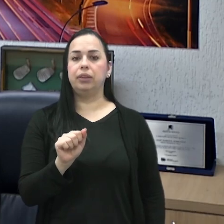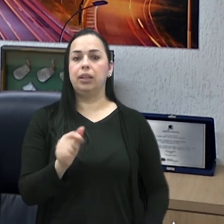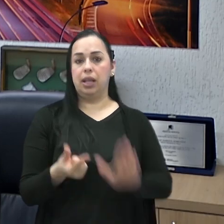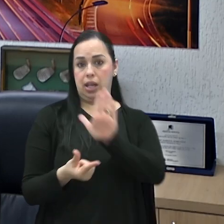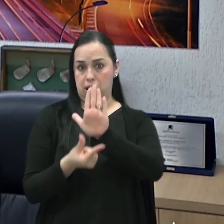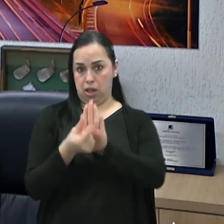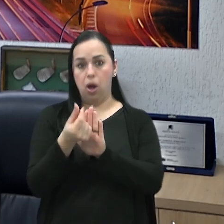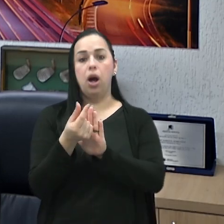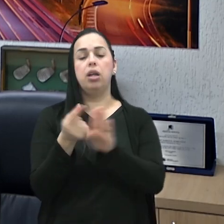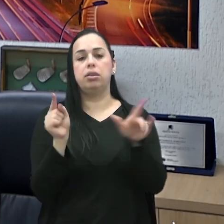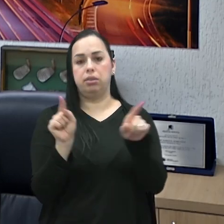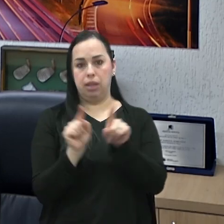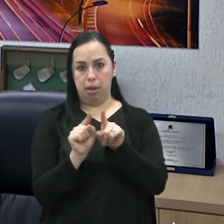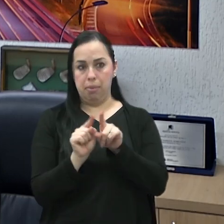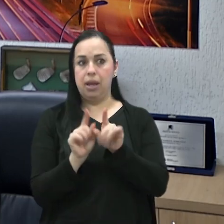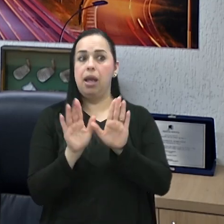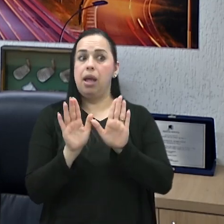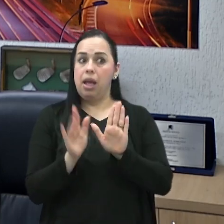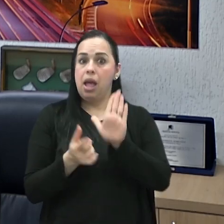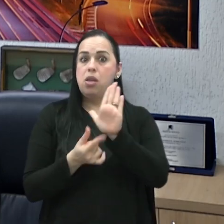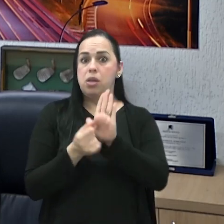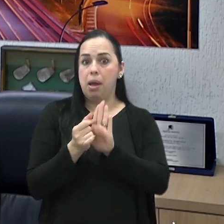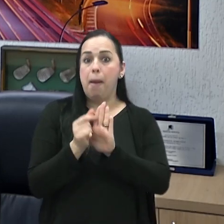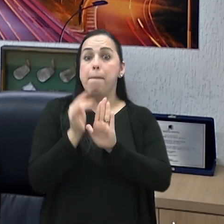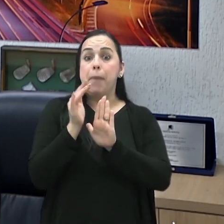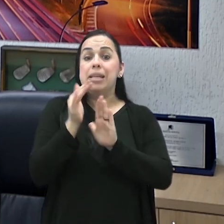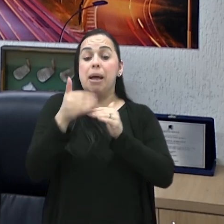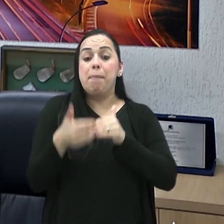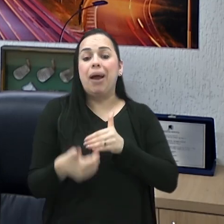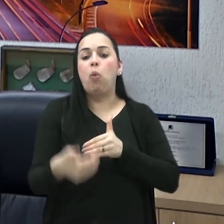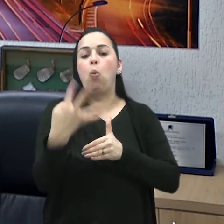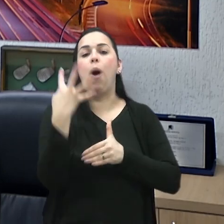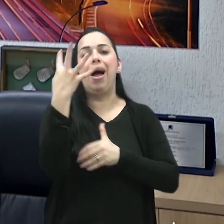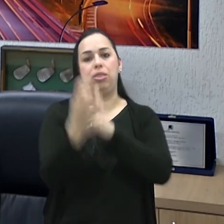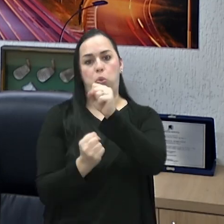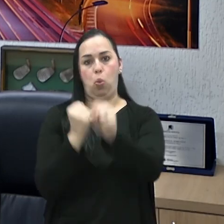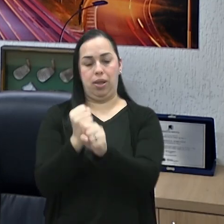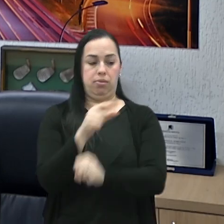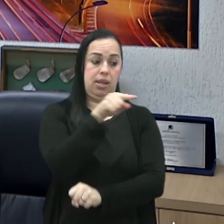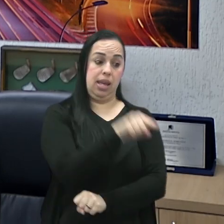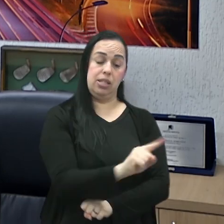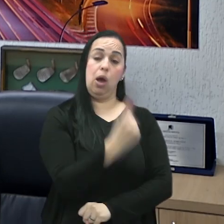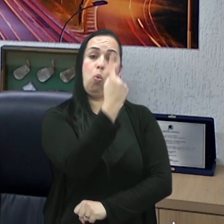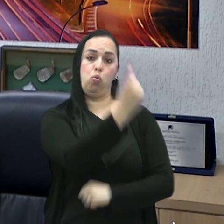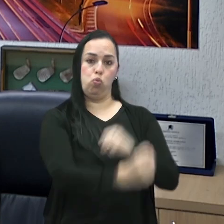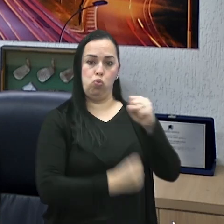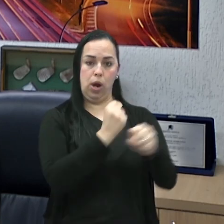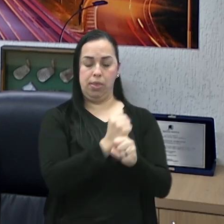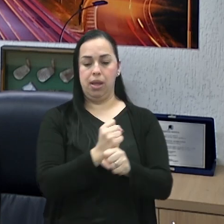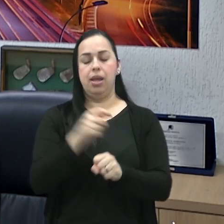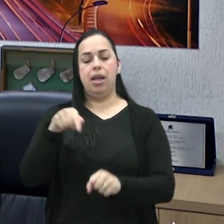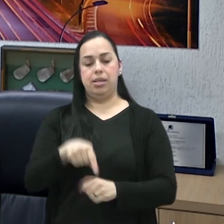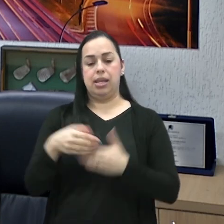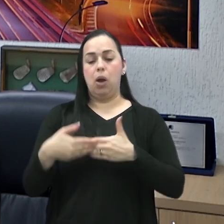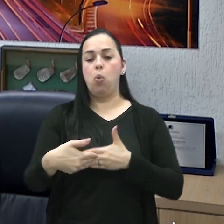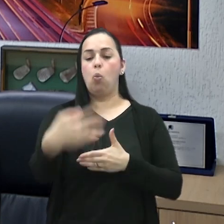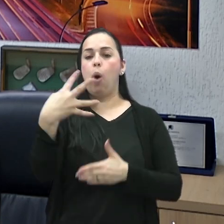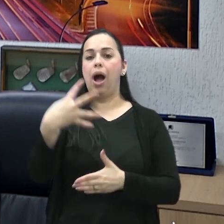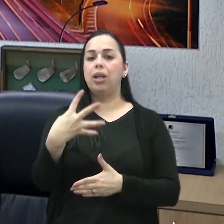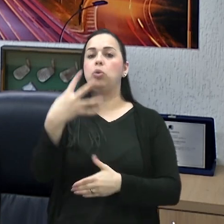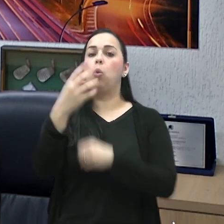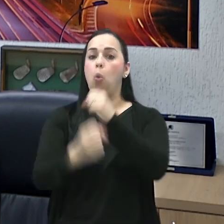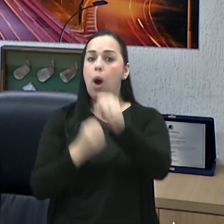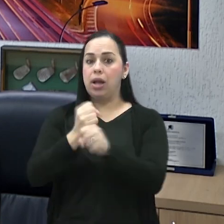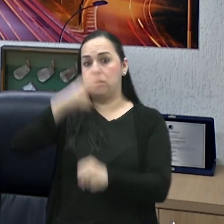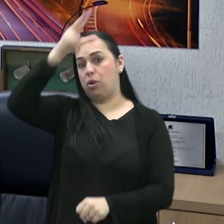trabalha com um orçamento também de forma mais genérica para os próximos 4 anos. Quais são as direções que o nosso prefeito